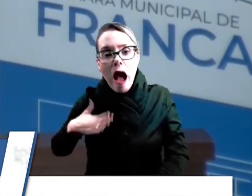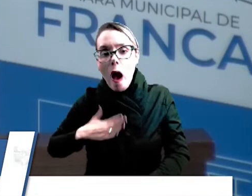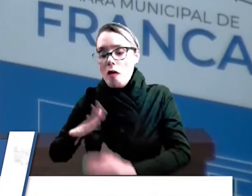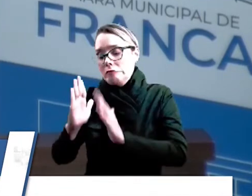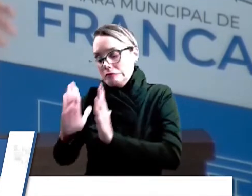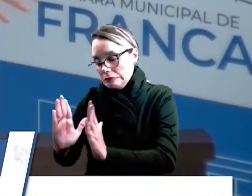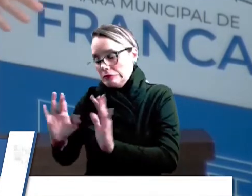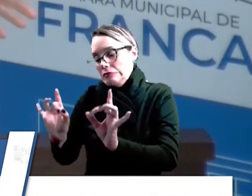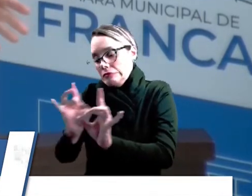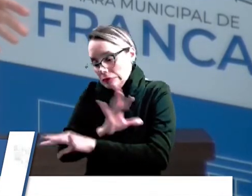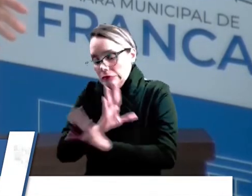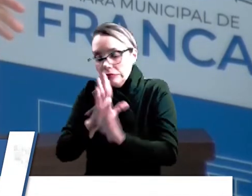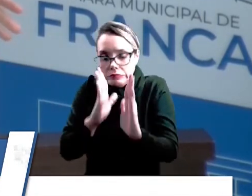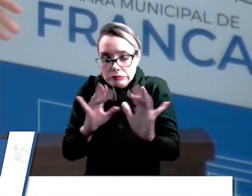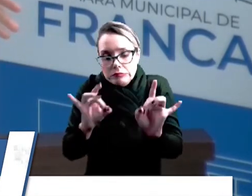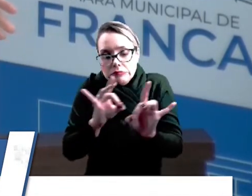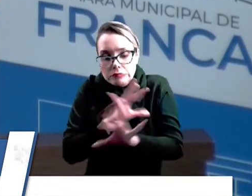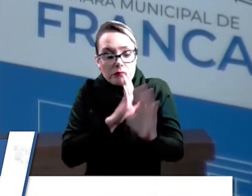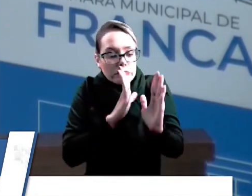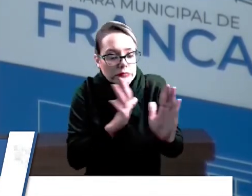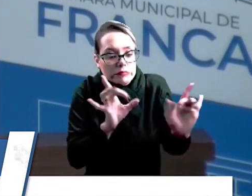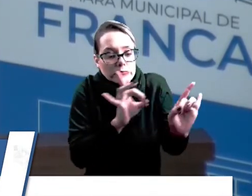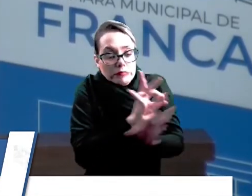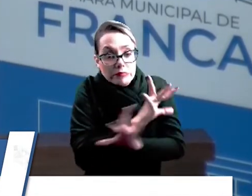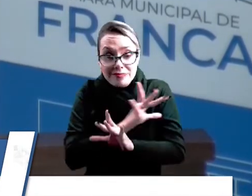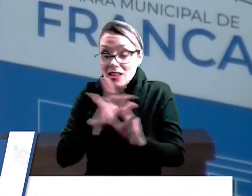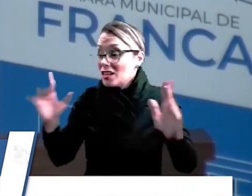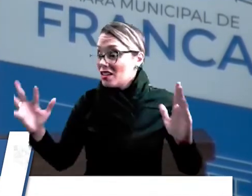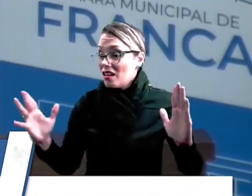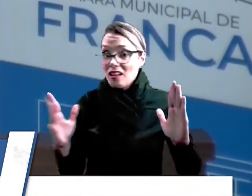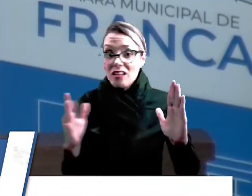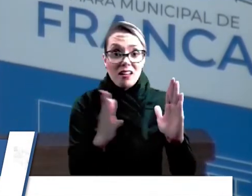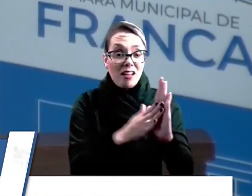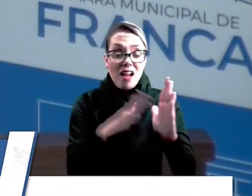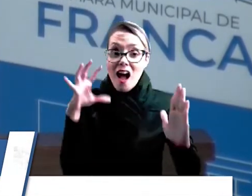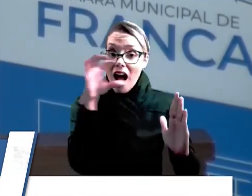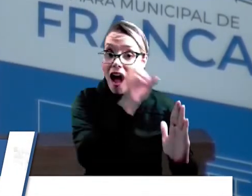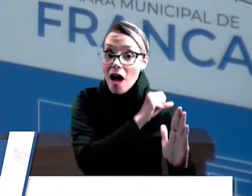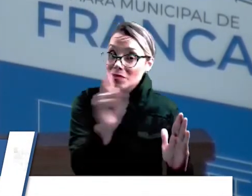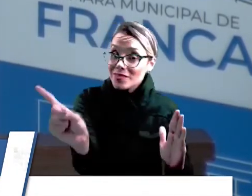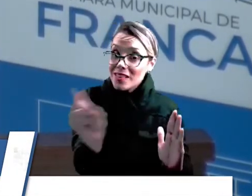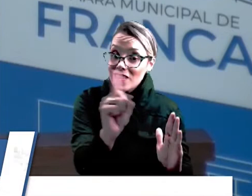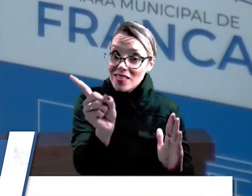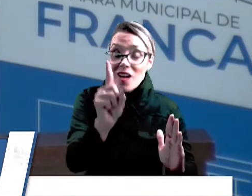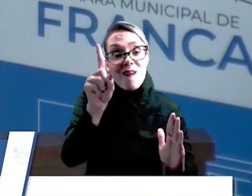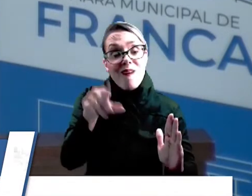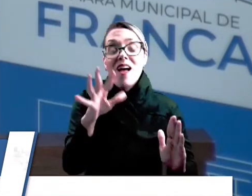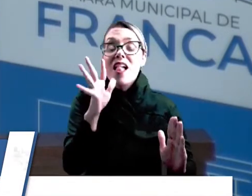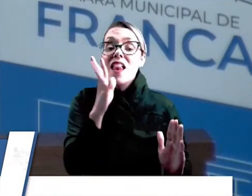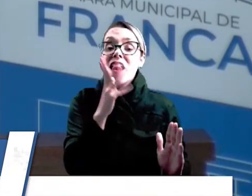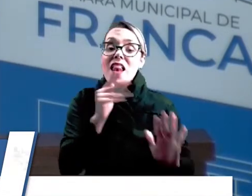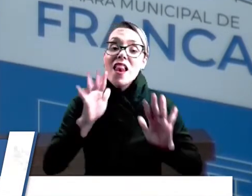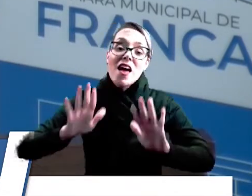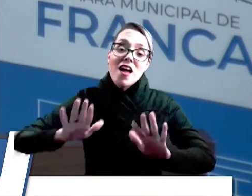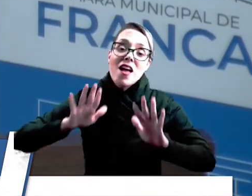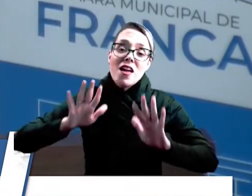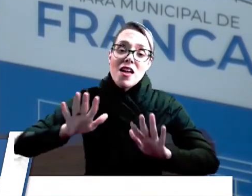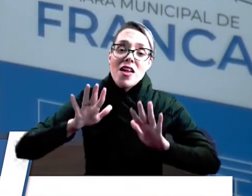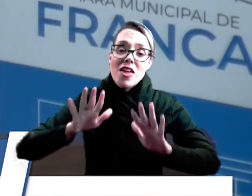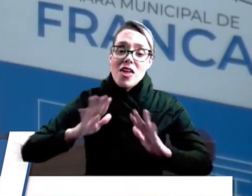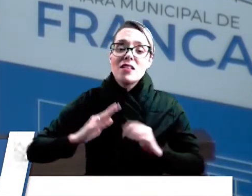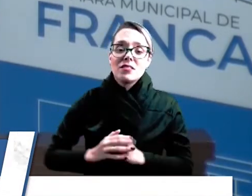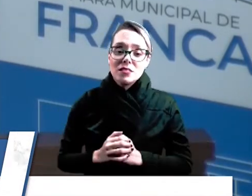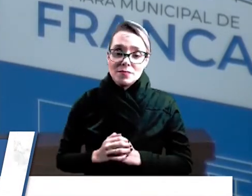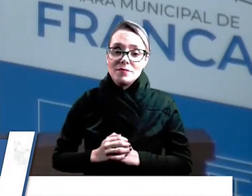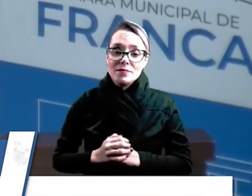administração municipal, que é lenta. E é lenta não é por causa do Gaúcho, não é lenta por causa do prefeito,